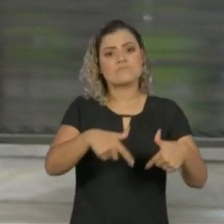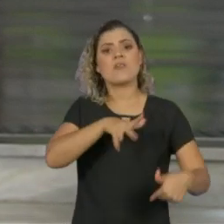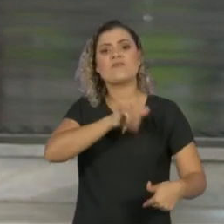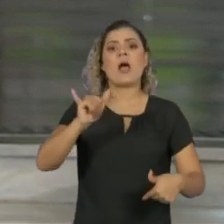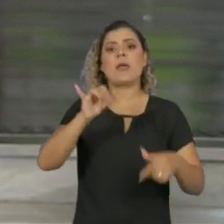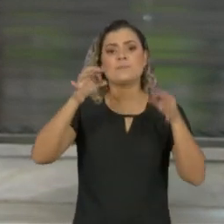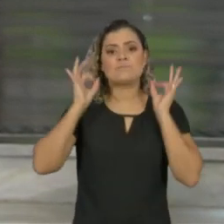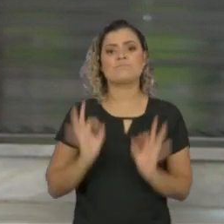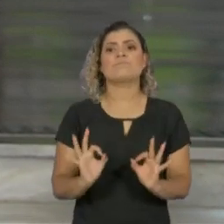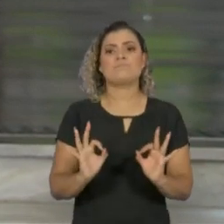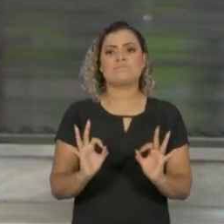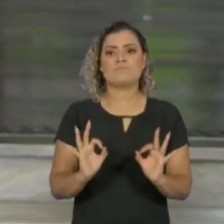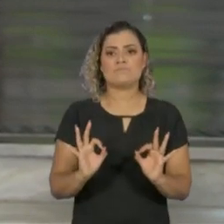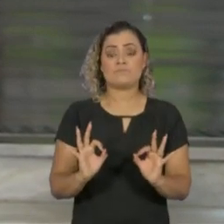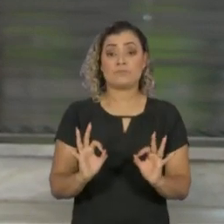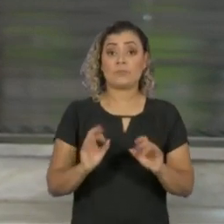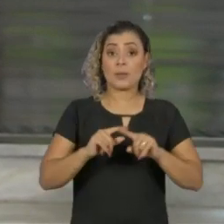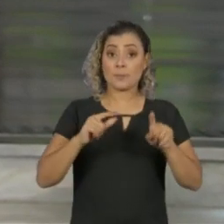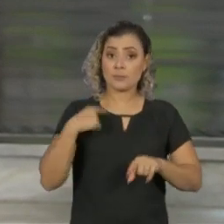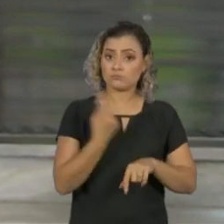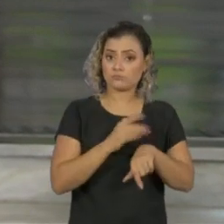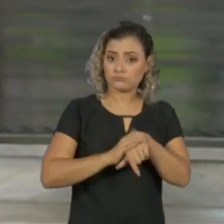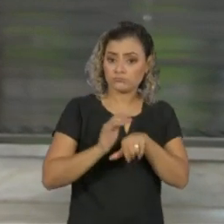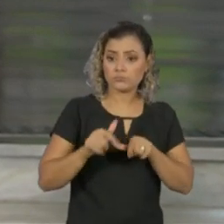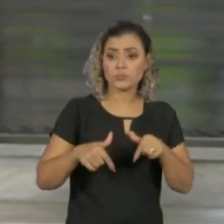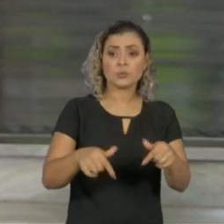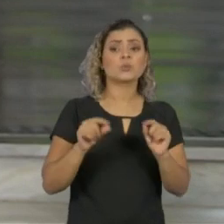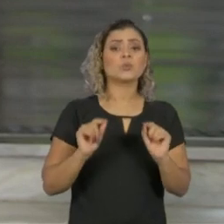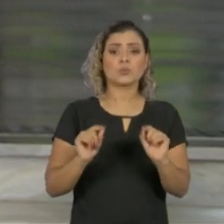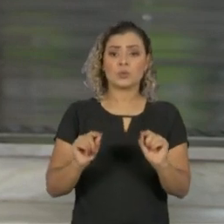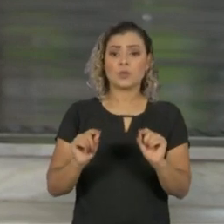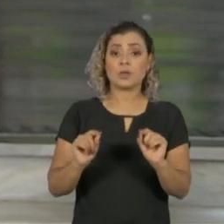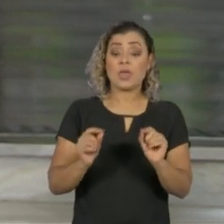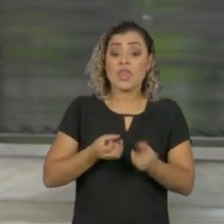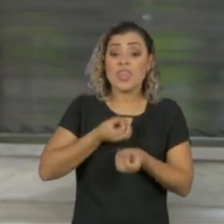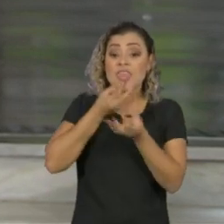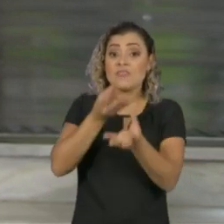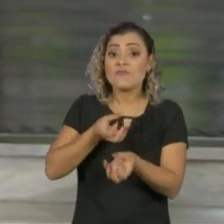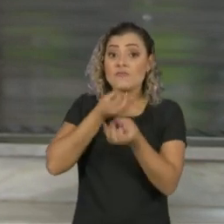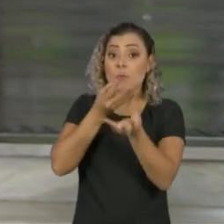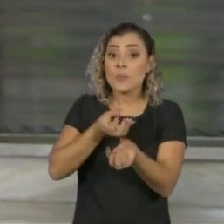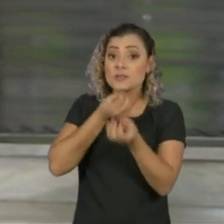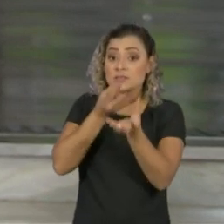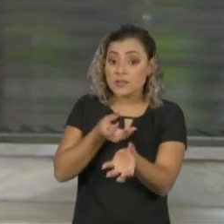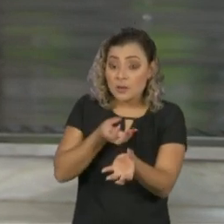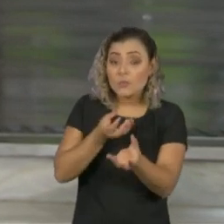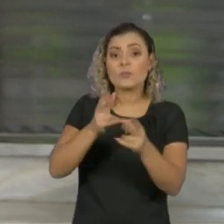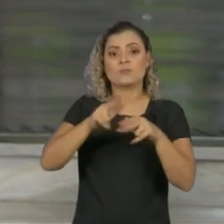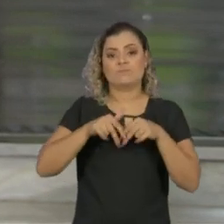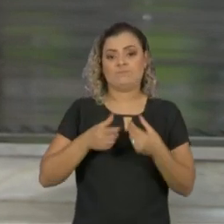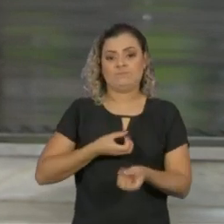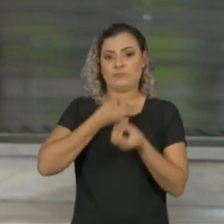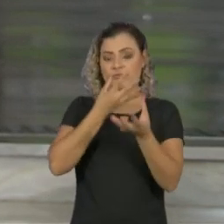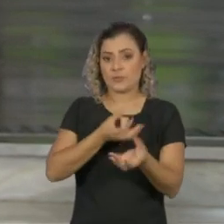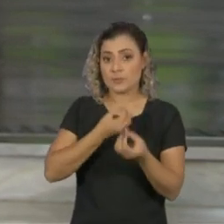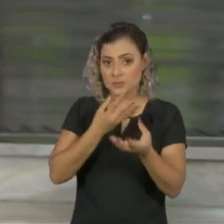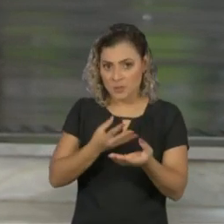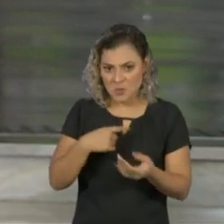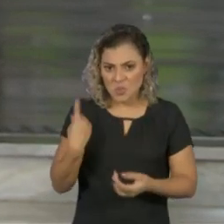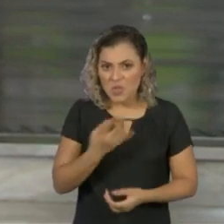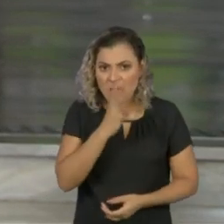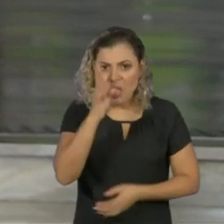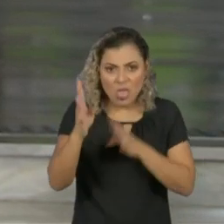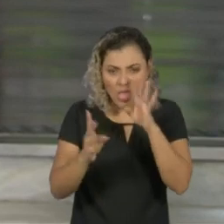sem nenhuma hesitação, mas faremos isso baseado em dados, em fatos, em circunstâncias. Não